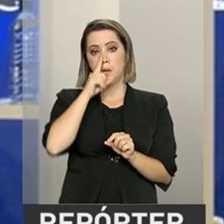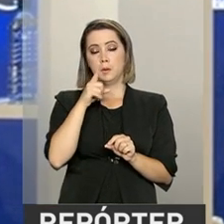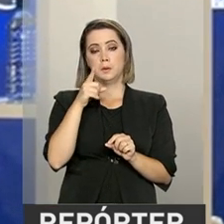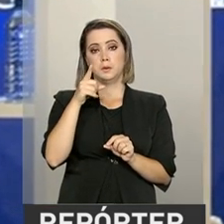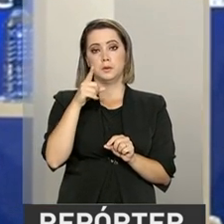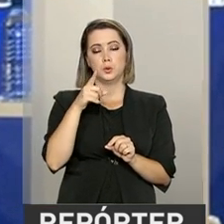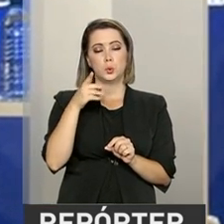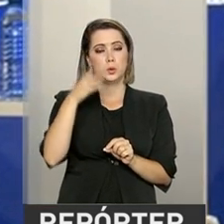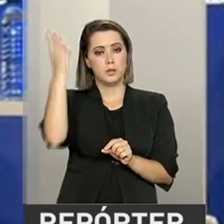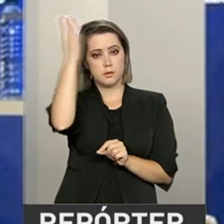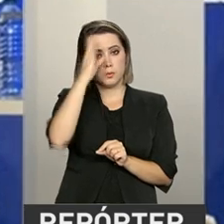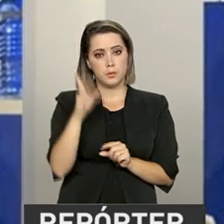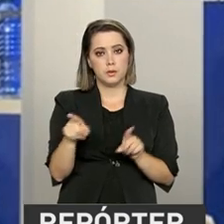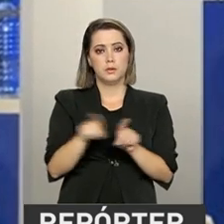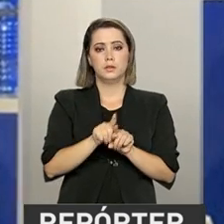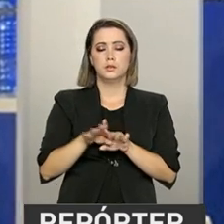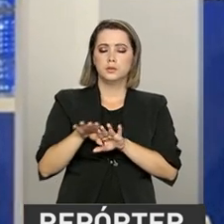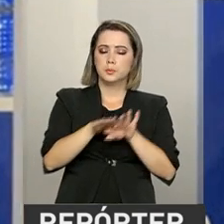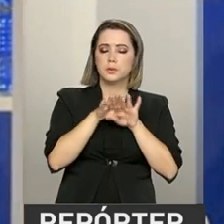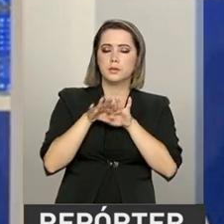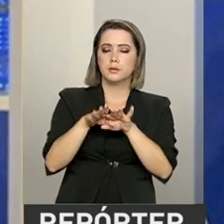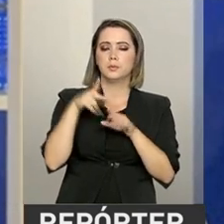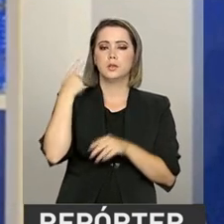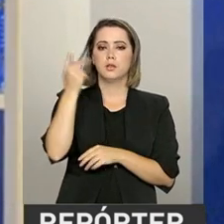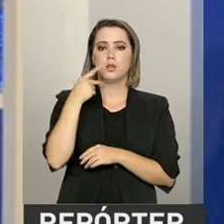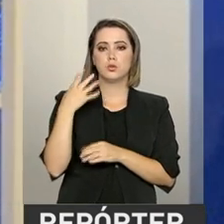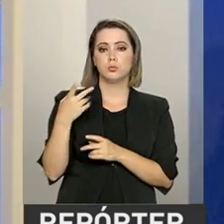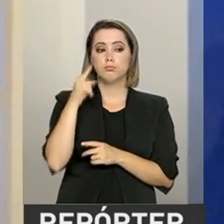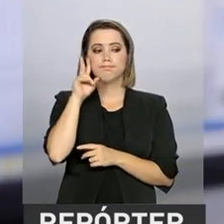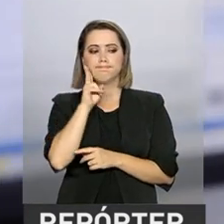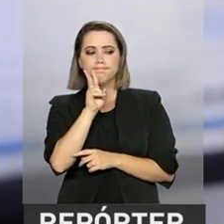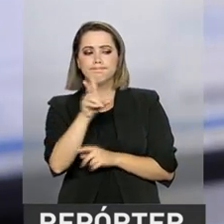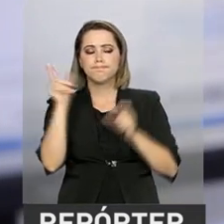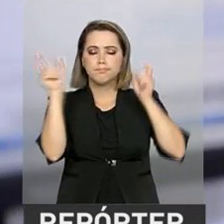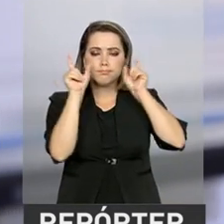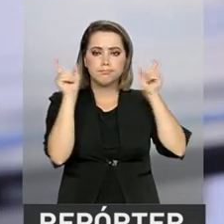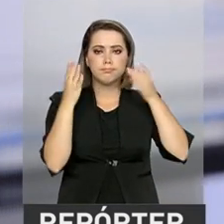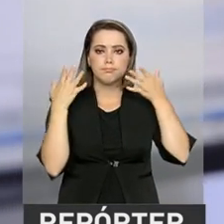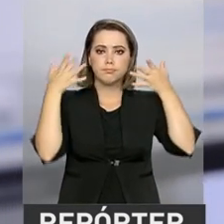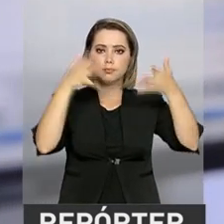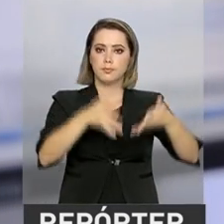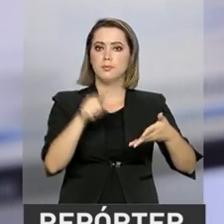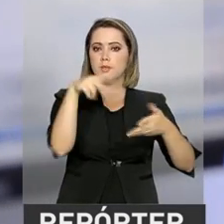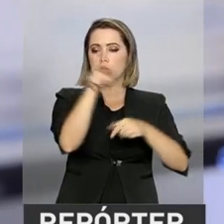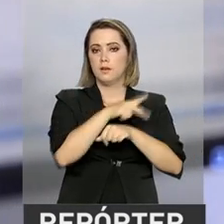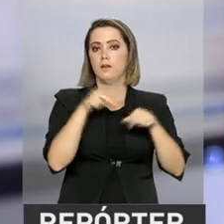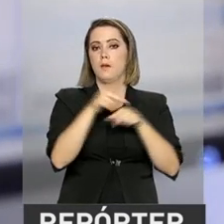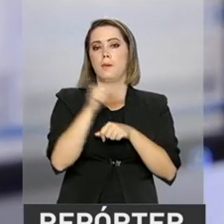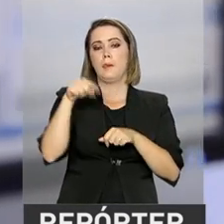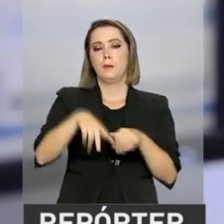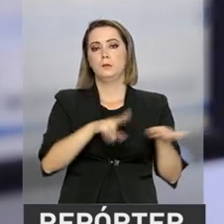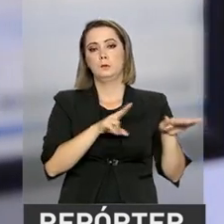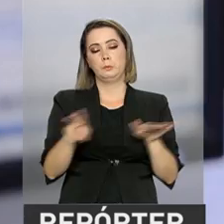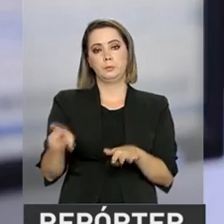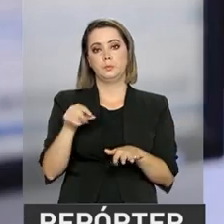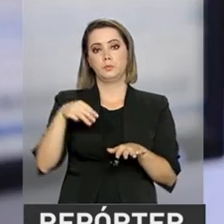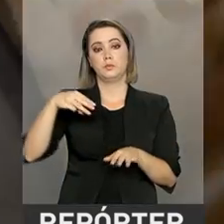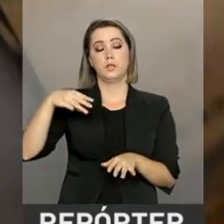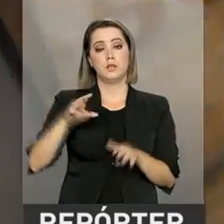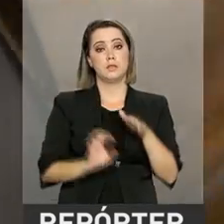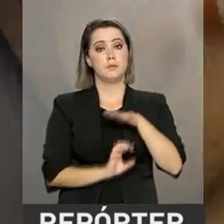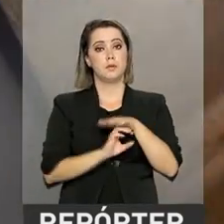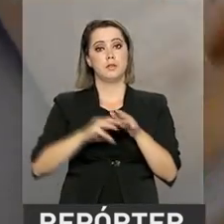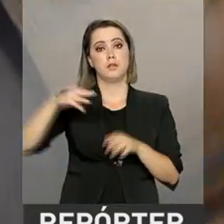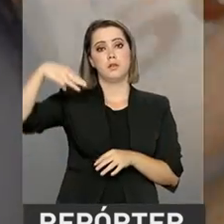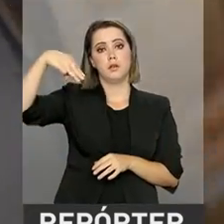estabilidade política está atraindo investidores para o Brasil esta semana a agência de classificação de risco Mudes